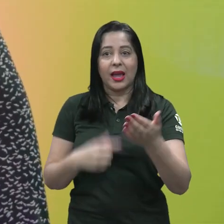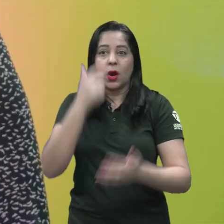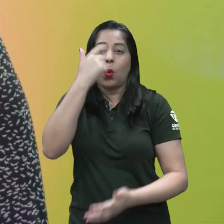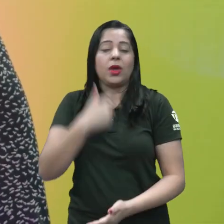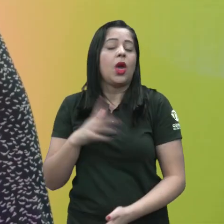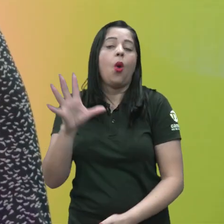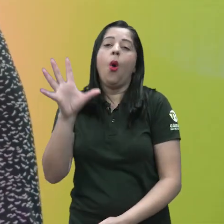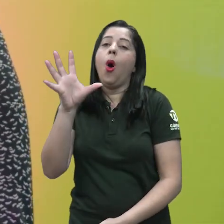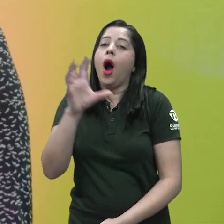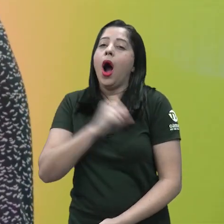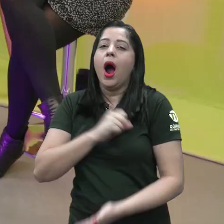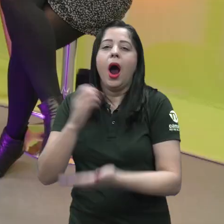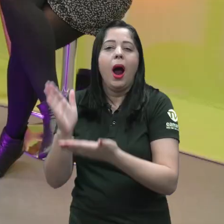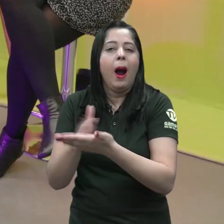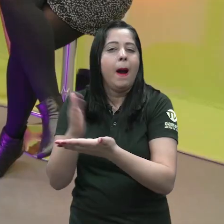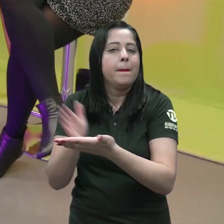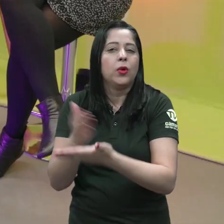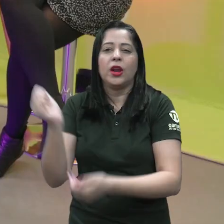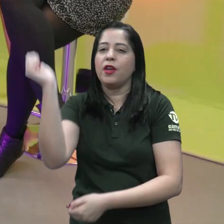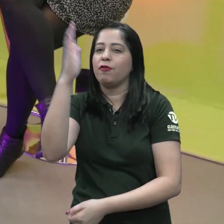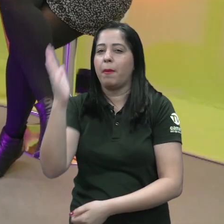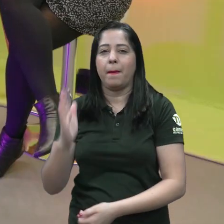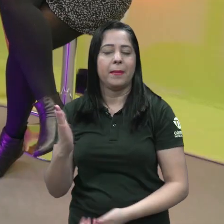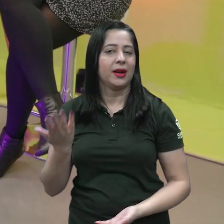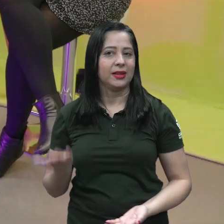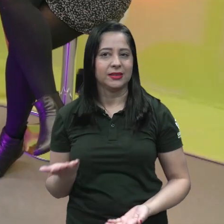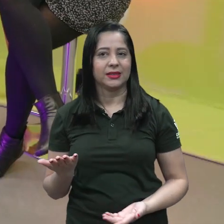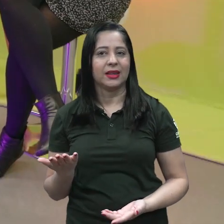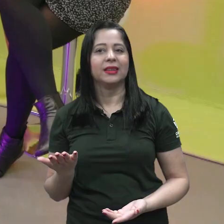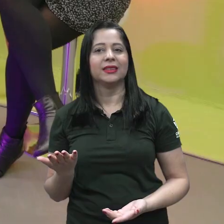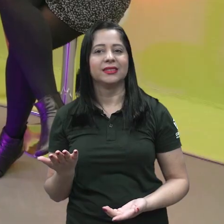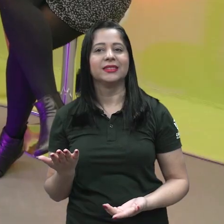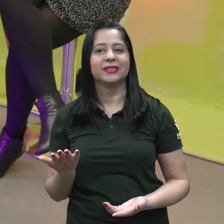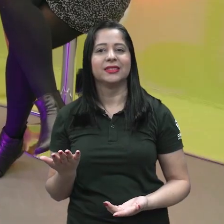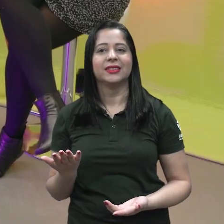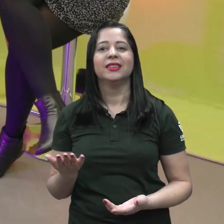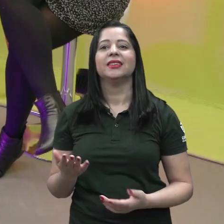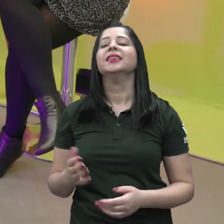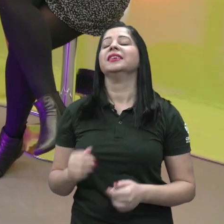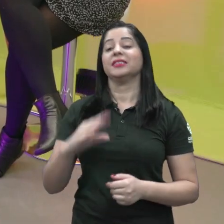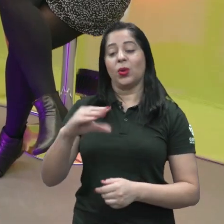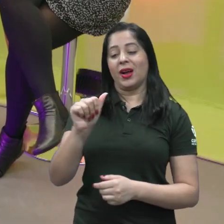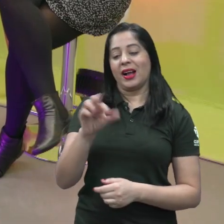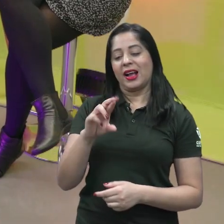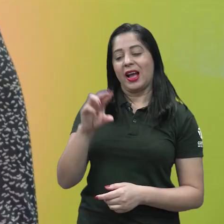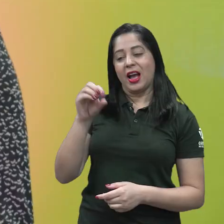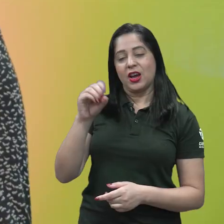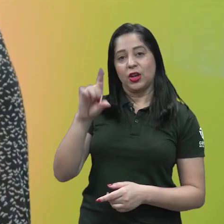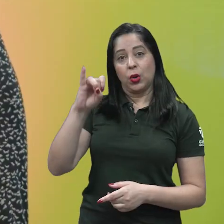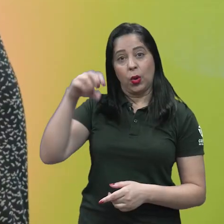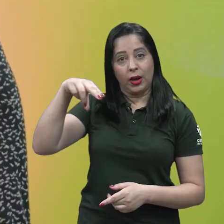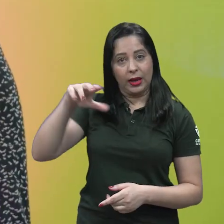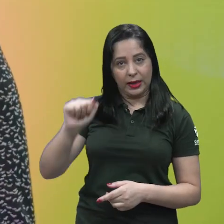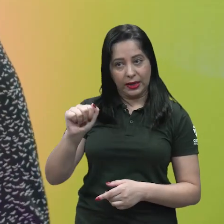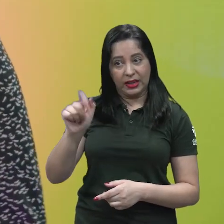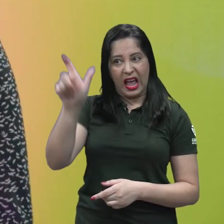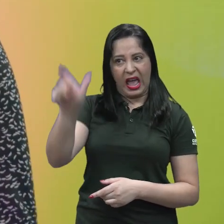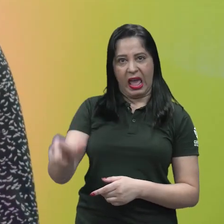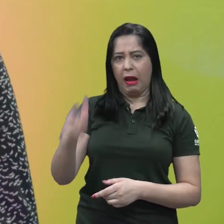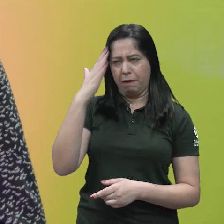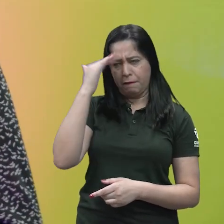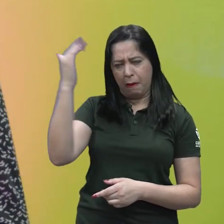literatura brasileira, não inclusive podia deixar de ler, de Carolina Maria de Jesus, salve, salve, né? Essa grande